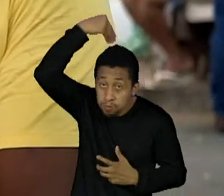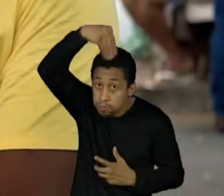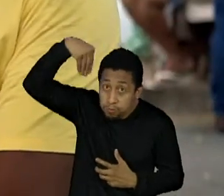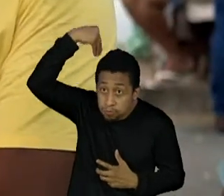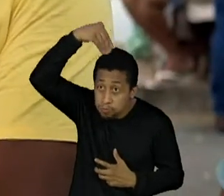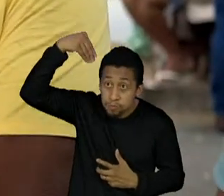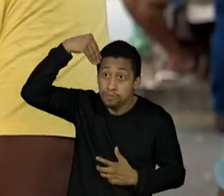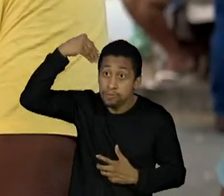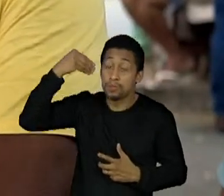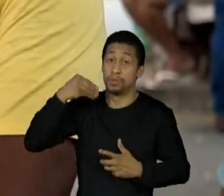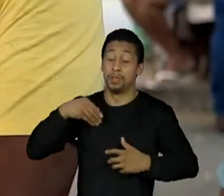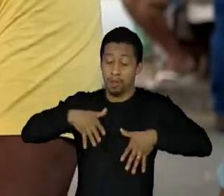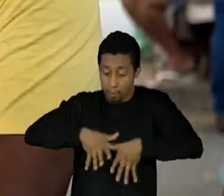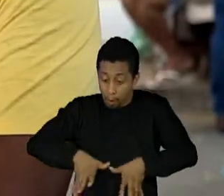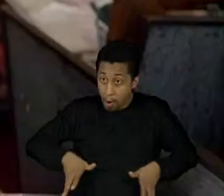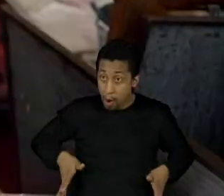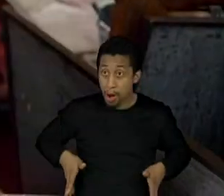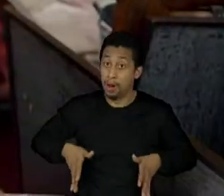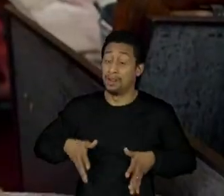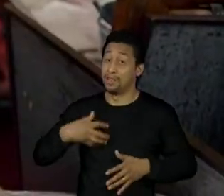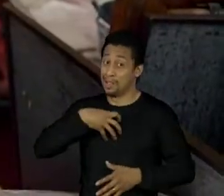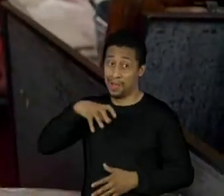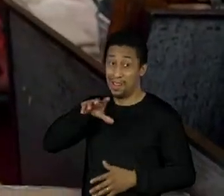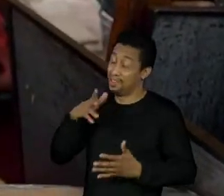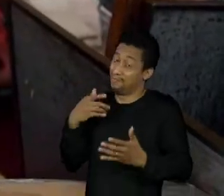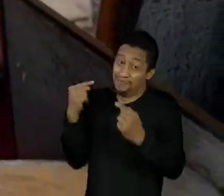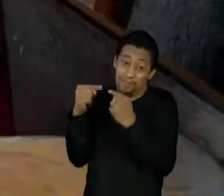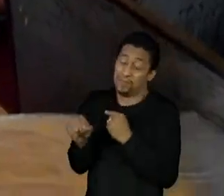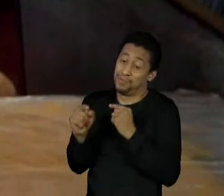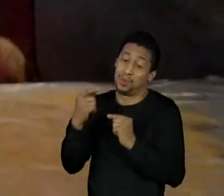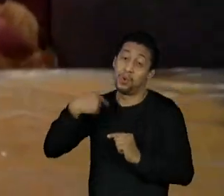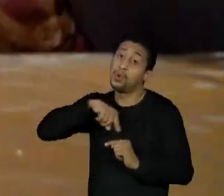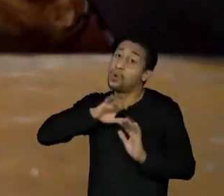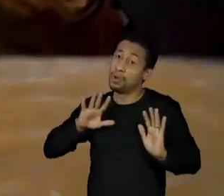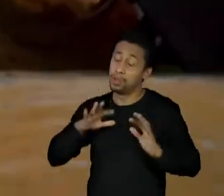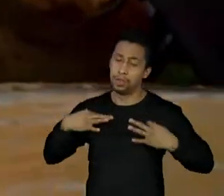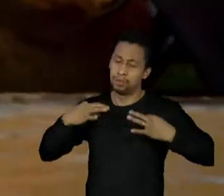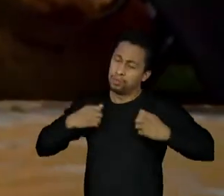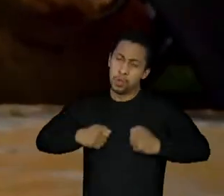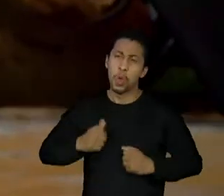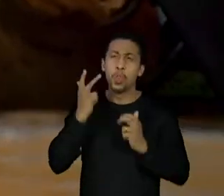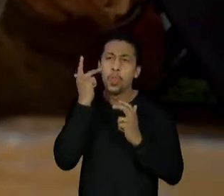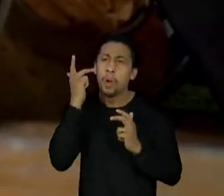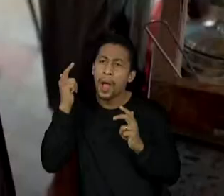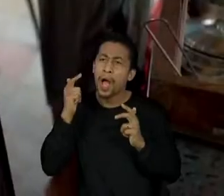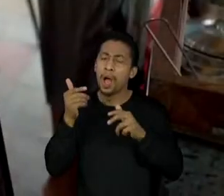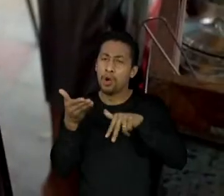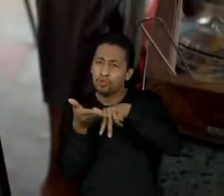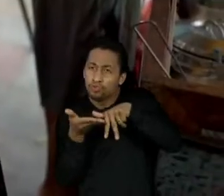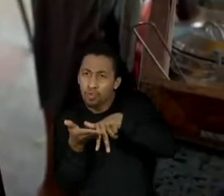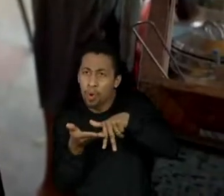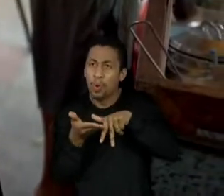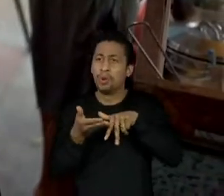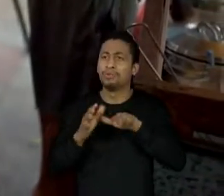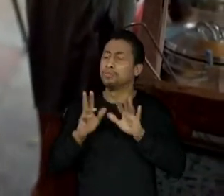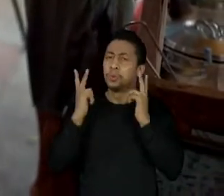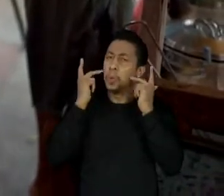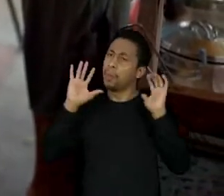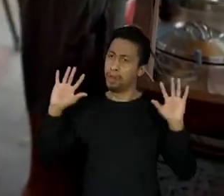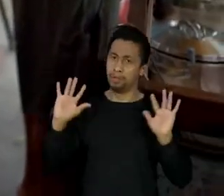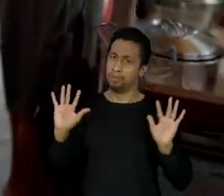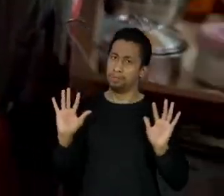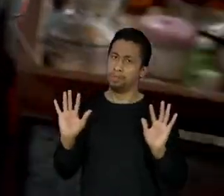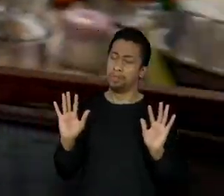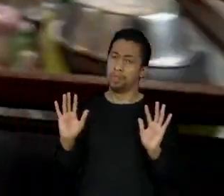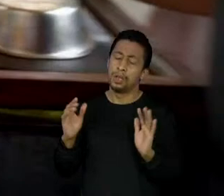não pega nada para nós, entendeu? Mas nós não vestimos de camisa normal, um short ou bermuda, porque faz parte da